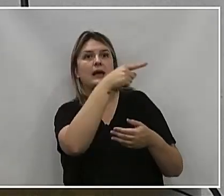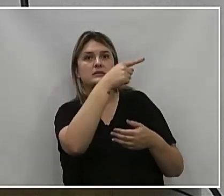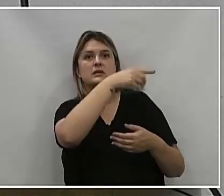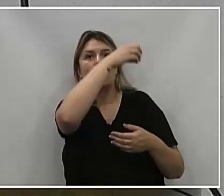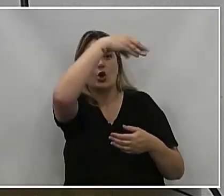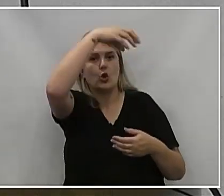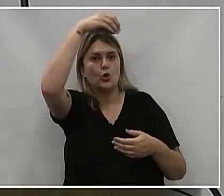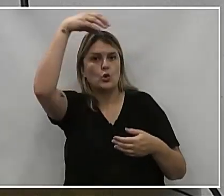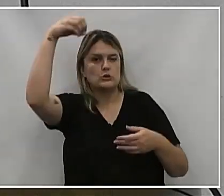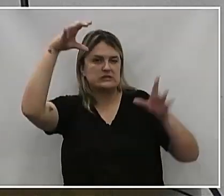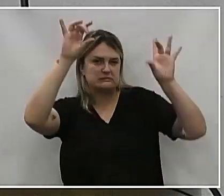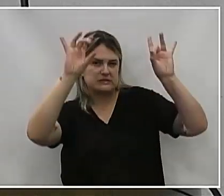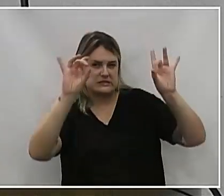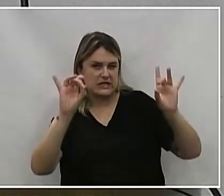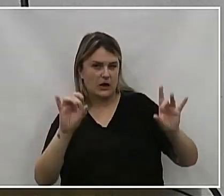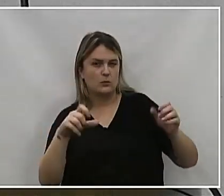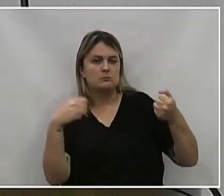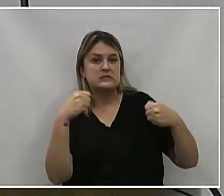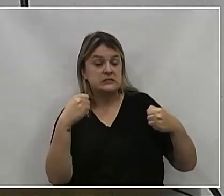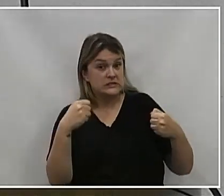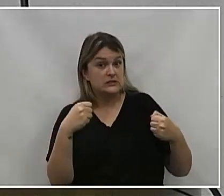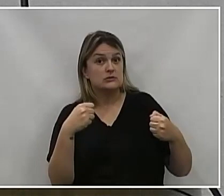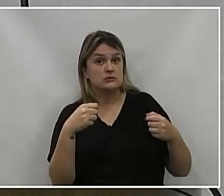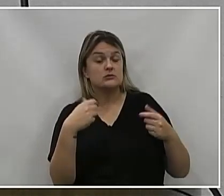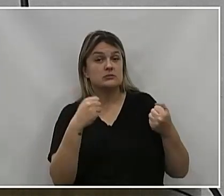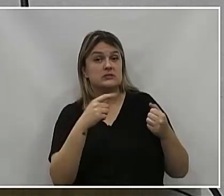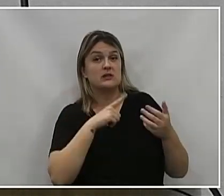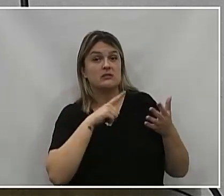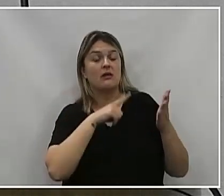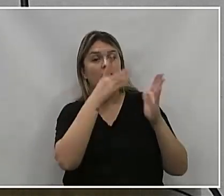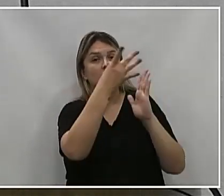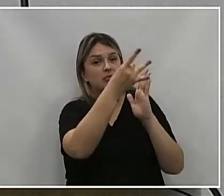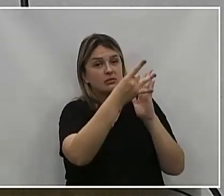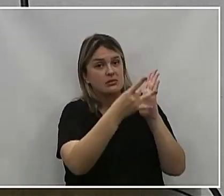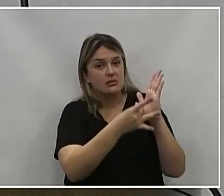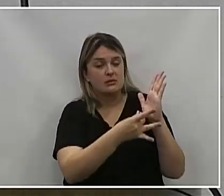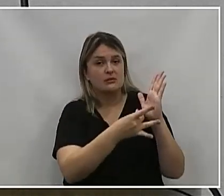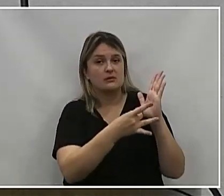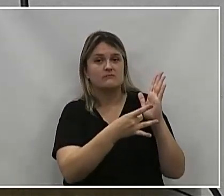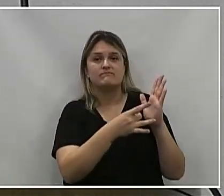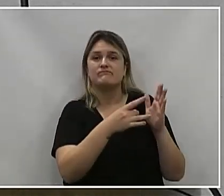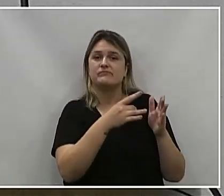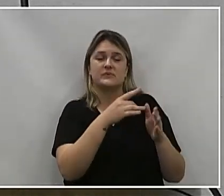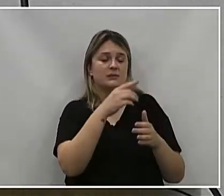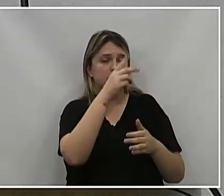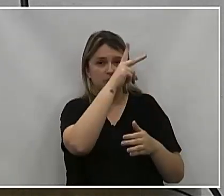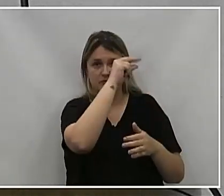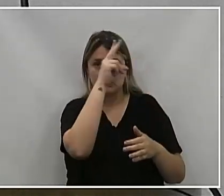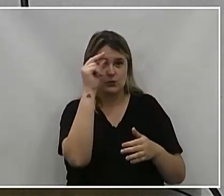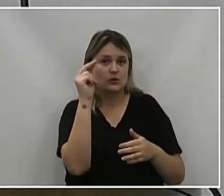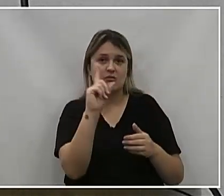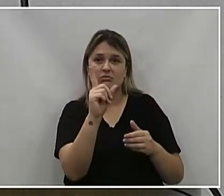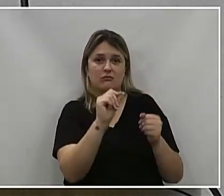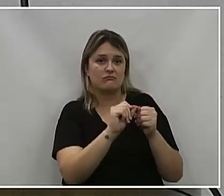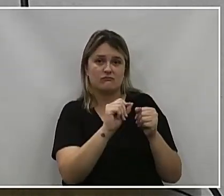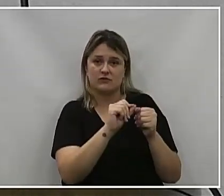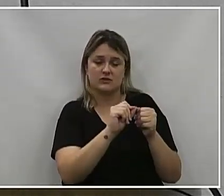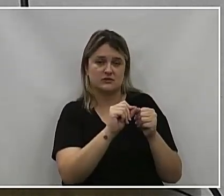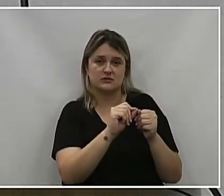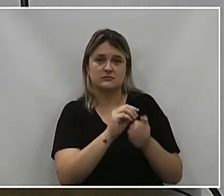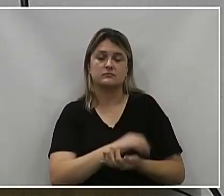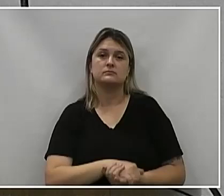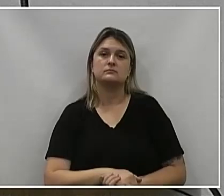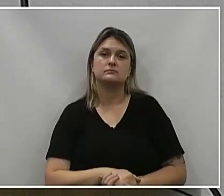ter algumas premissas mínimas para a execução. E aí sim o município teria essa vantagem, né, frente